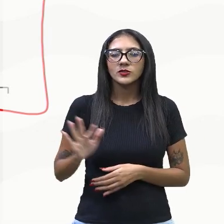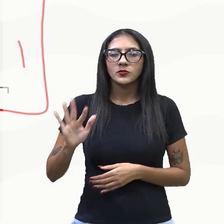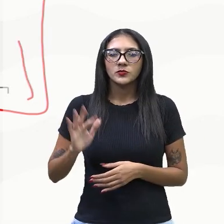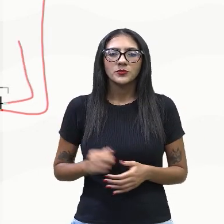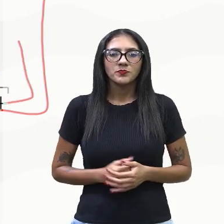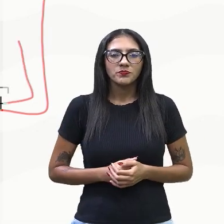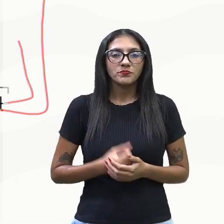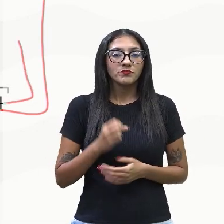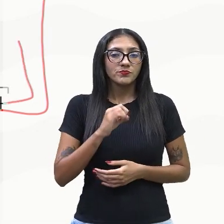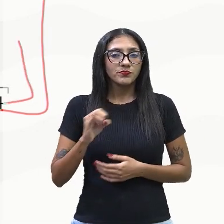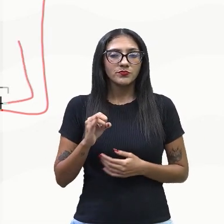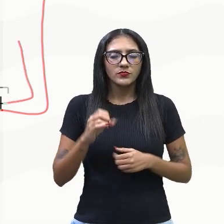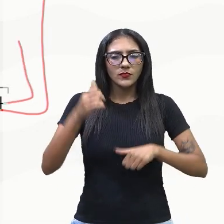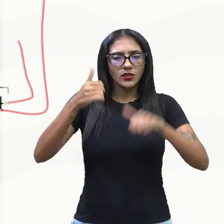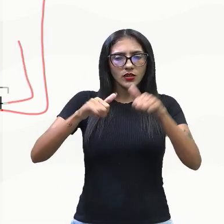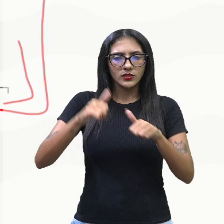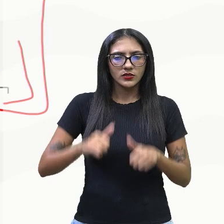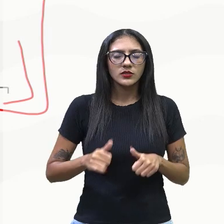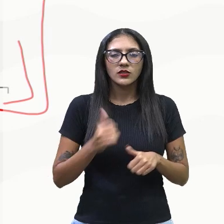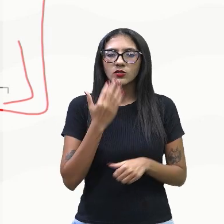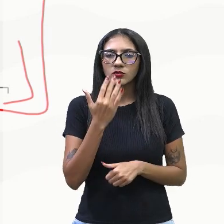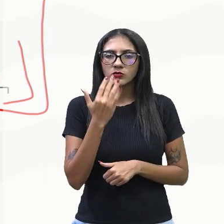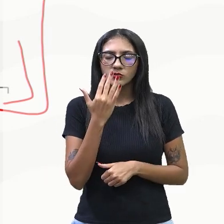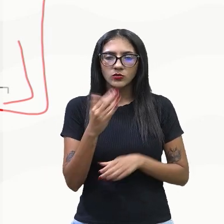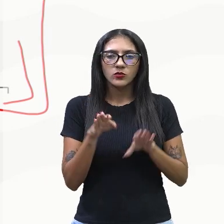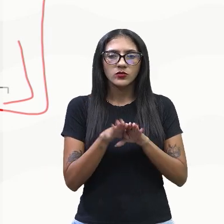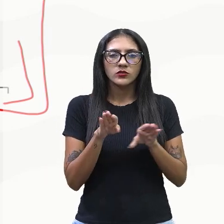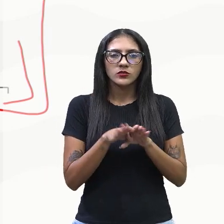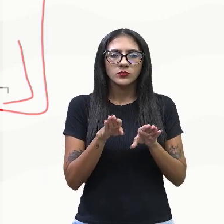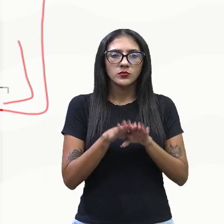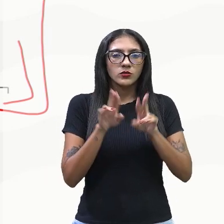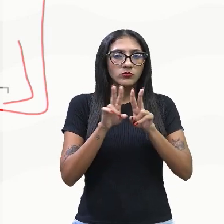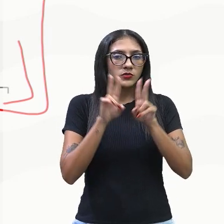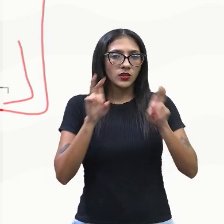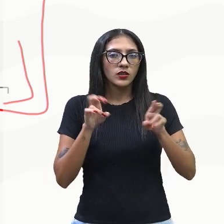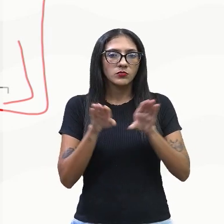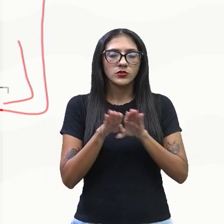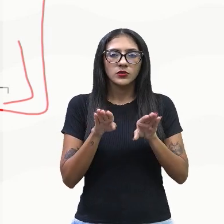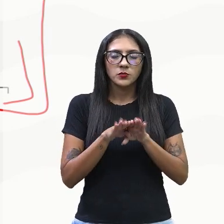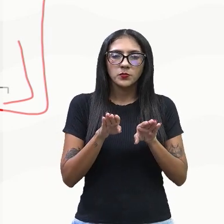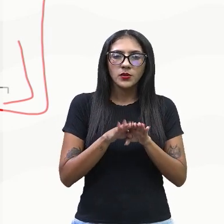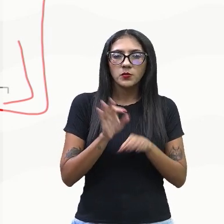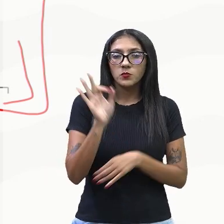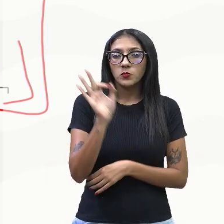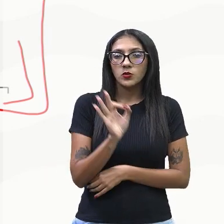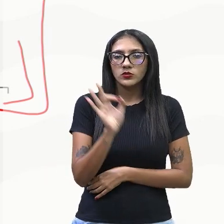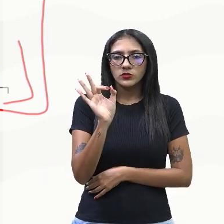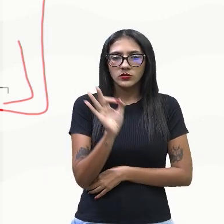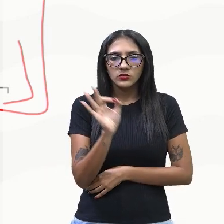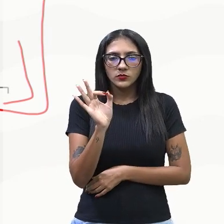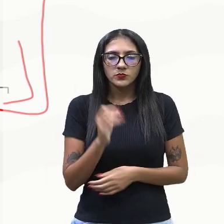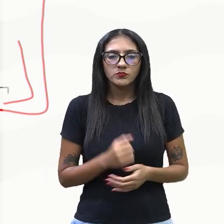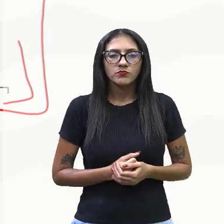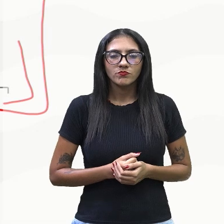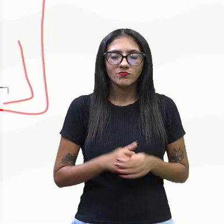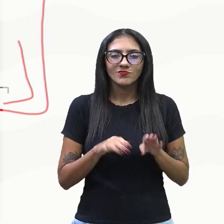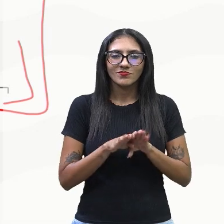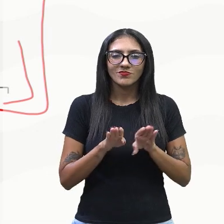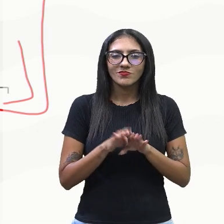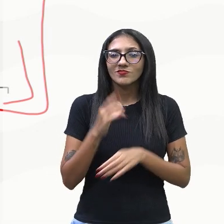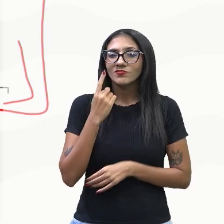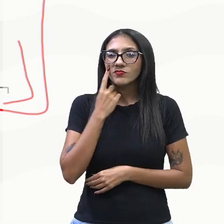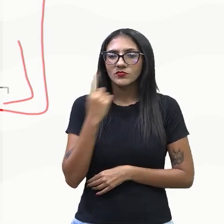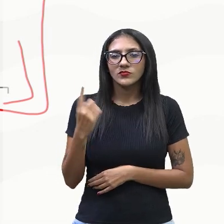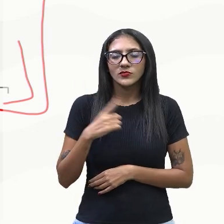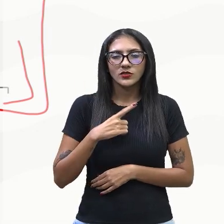aqui as cores, passa a ser legendas, o título, né? A porcentagem. E aqui, olha, a diabetes foi crescente,